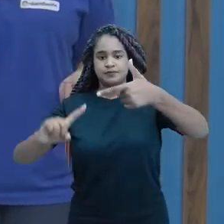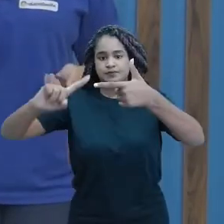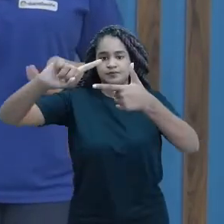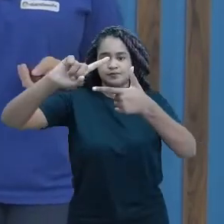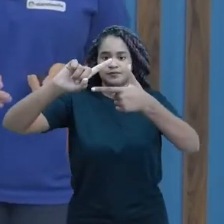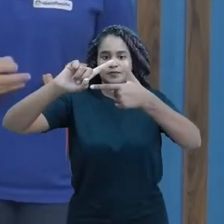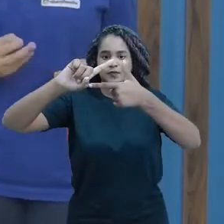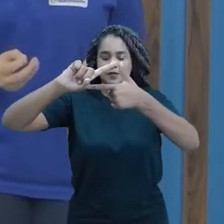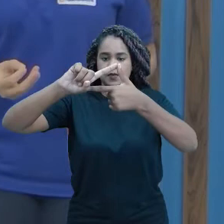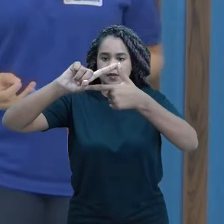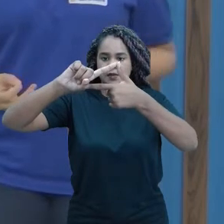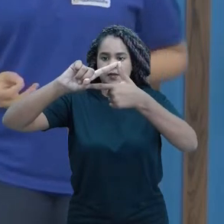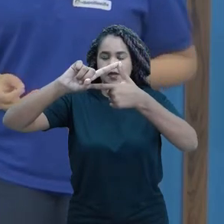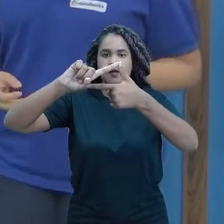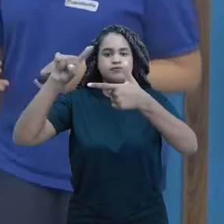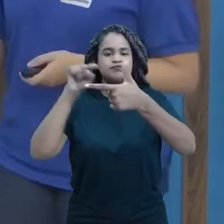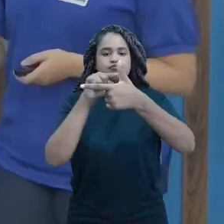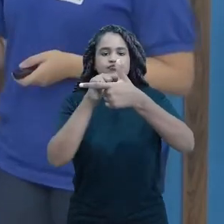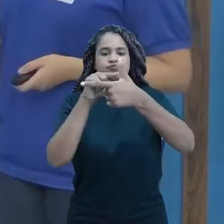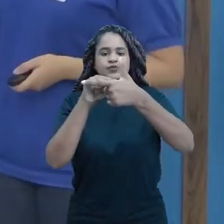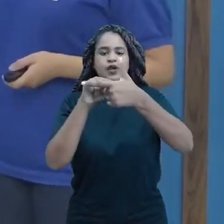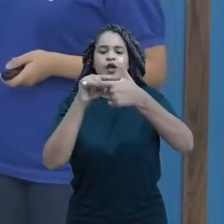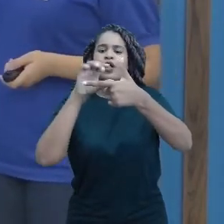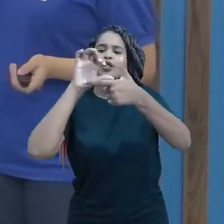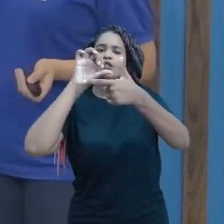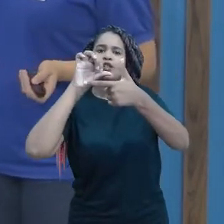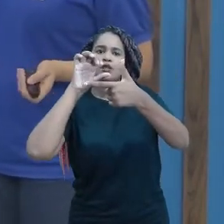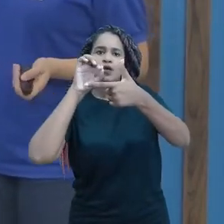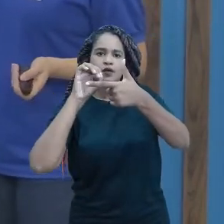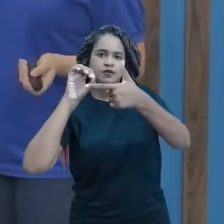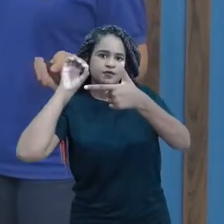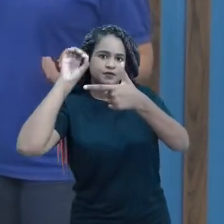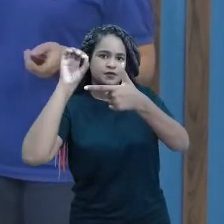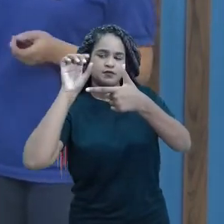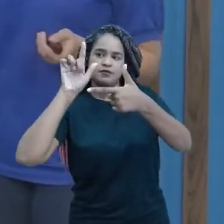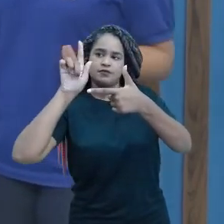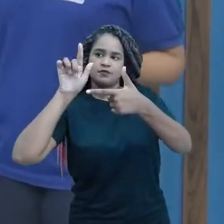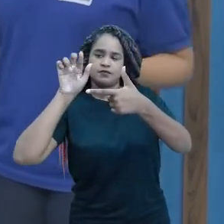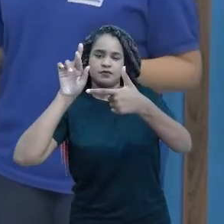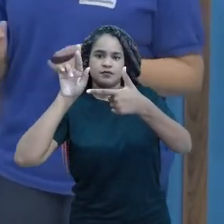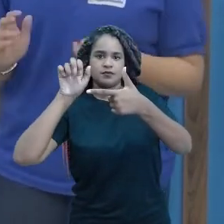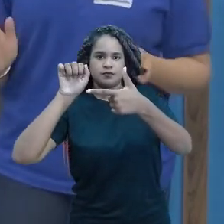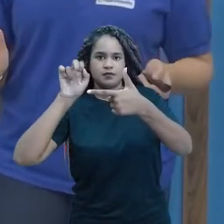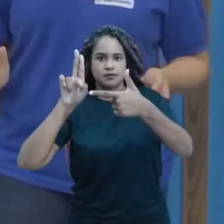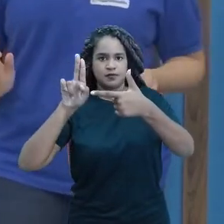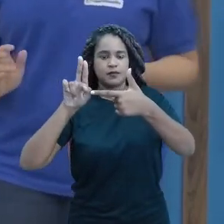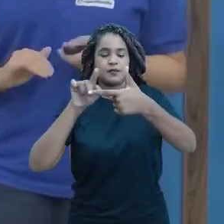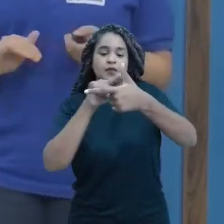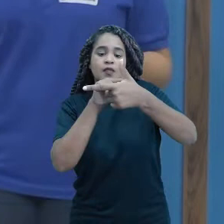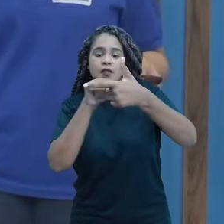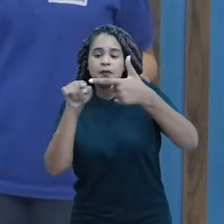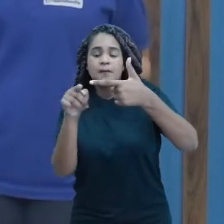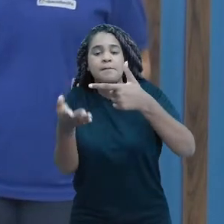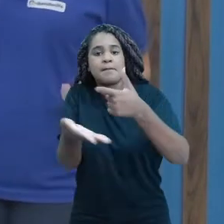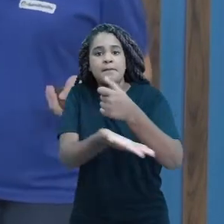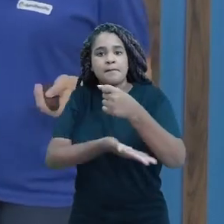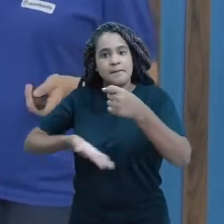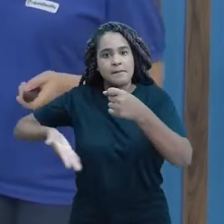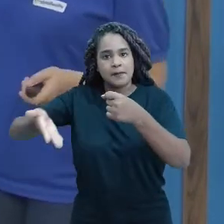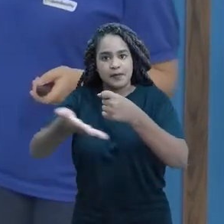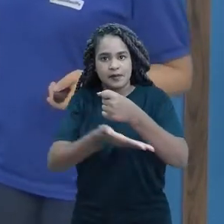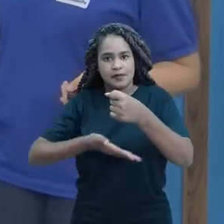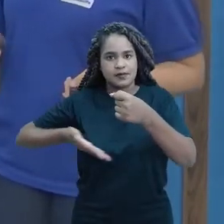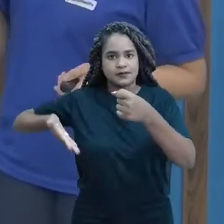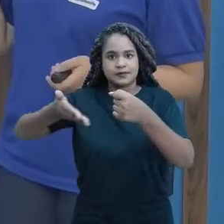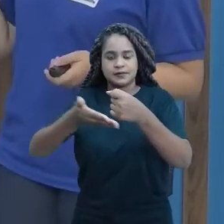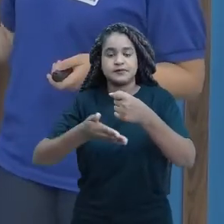que formam um ângulo de 90 graus para representar a base desse triângulo, né? O apoio desse triângulo na horizontal. E